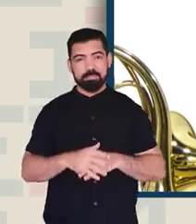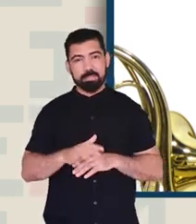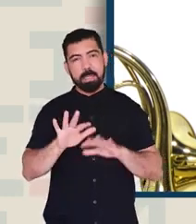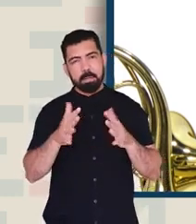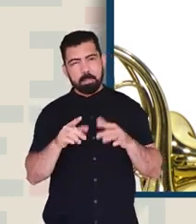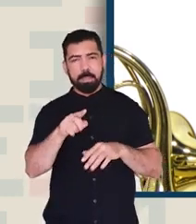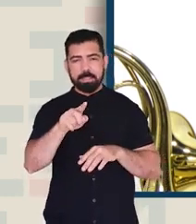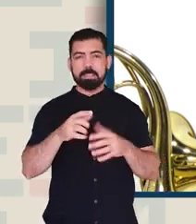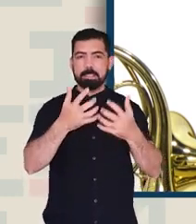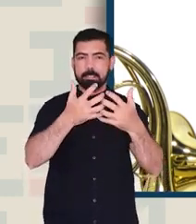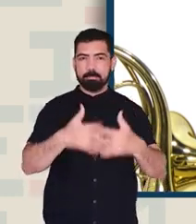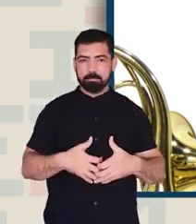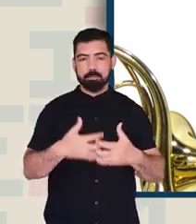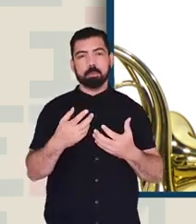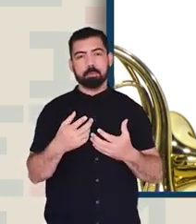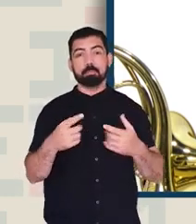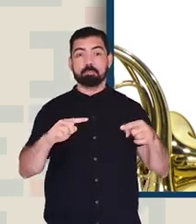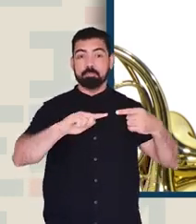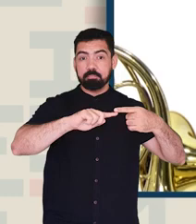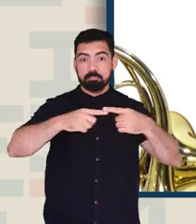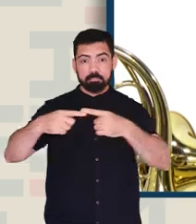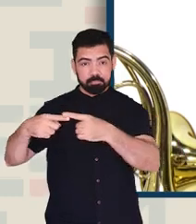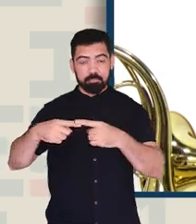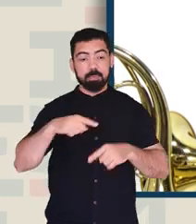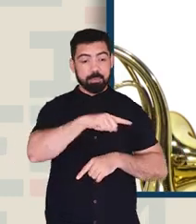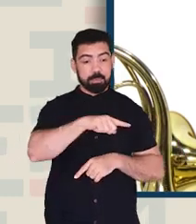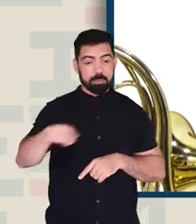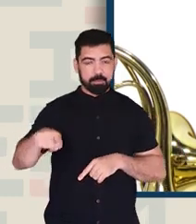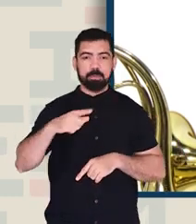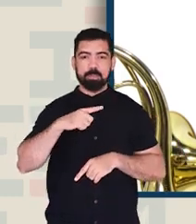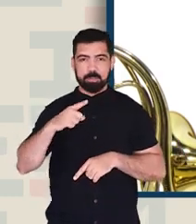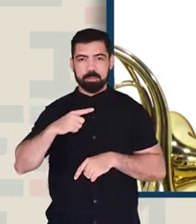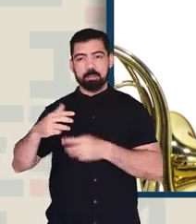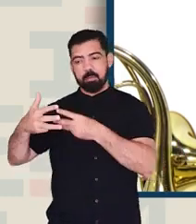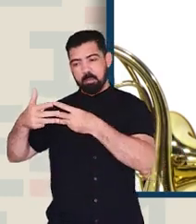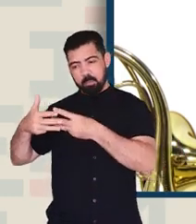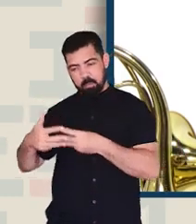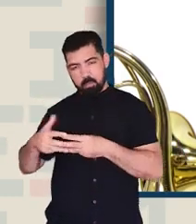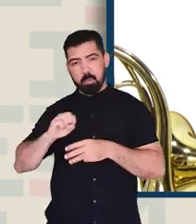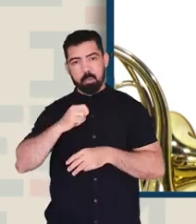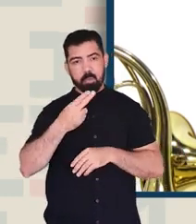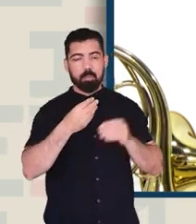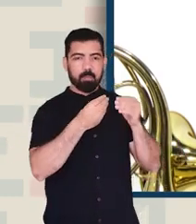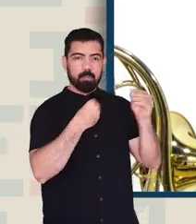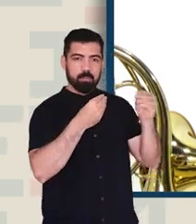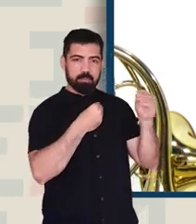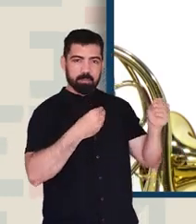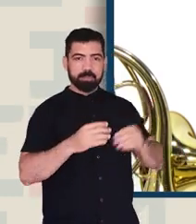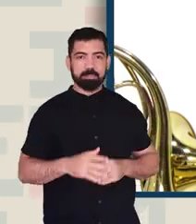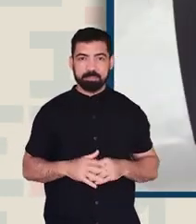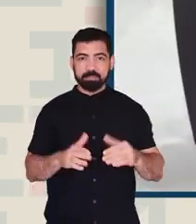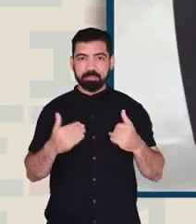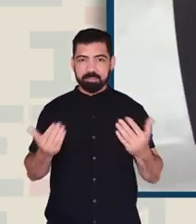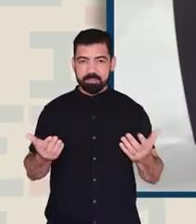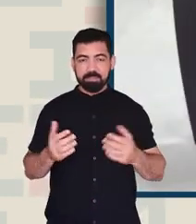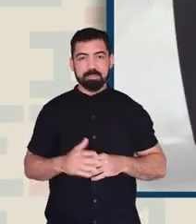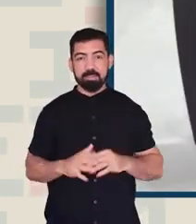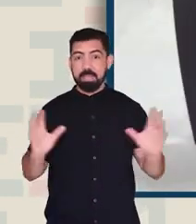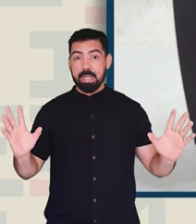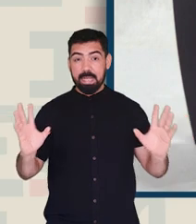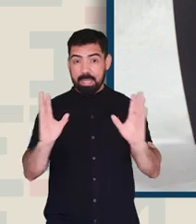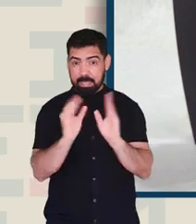Então, é mais ou menos assim que funciona essa relação entre os instrumentos com rotores e o instrumento com vara.